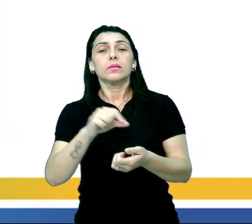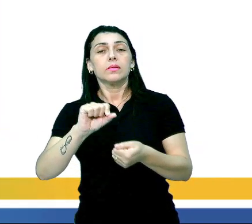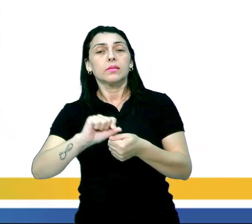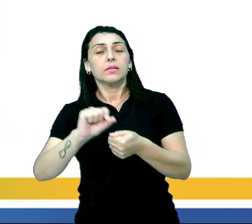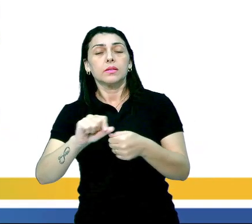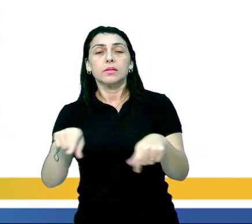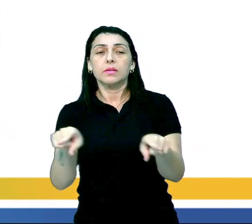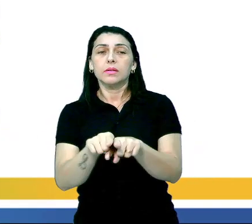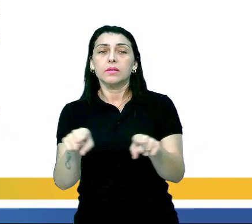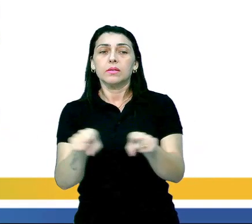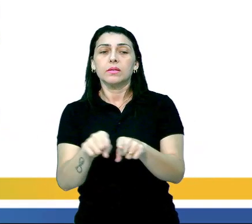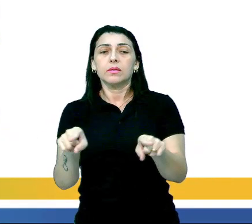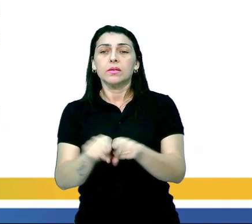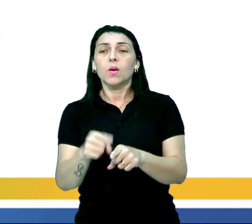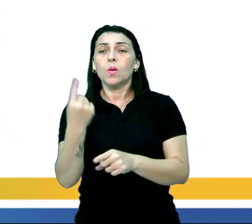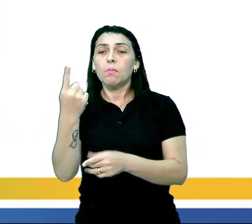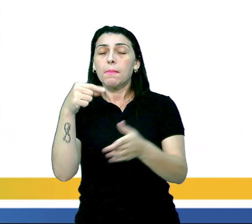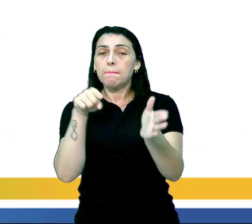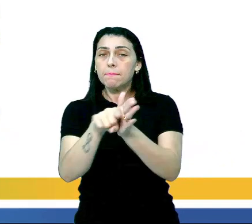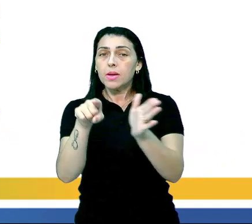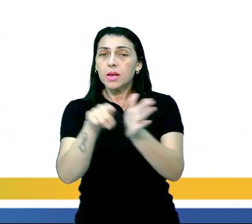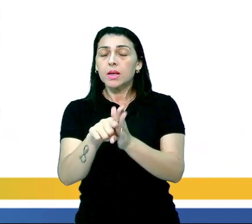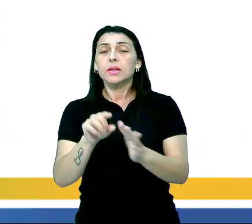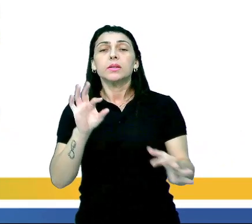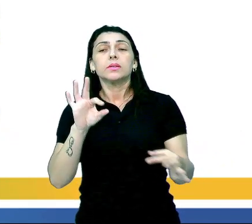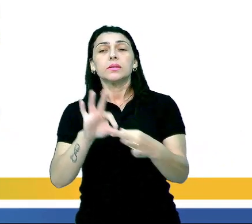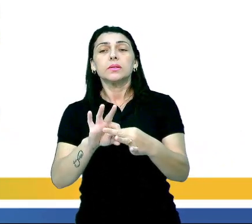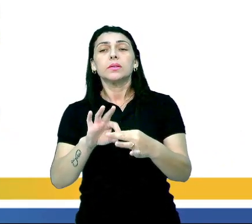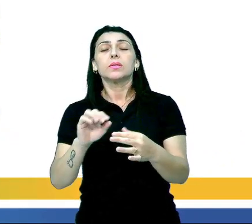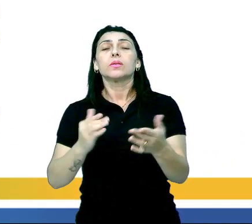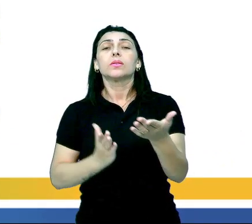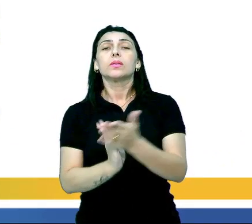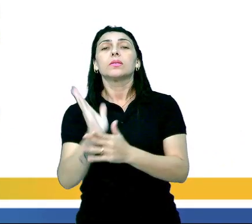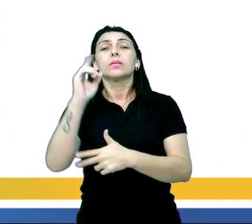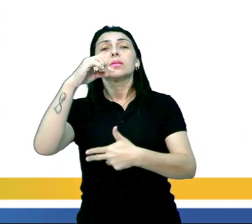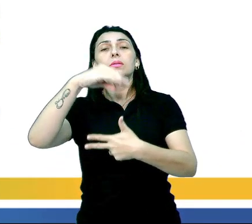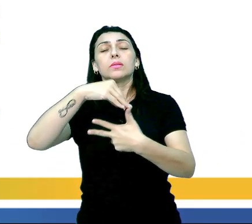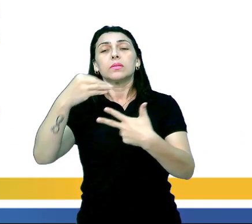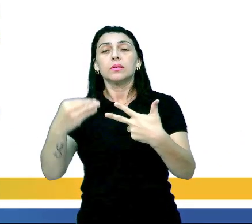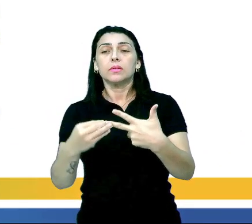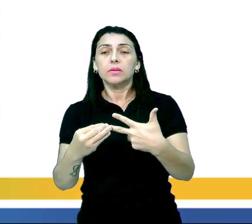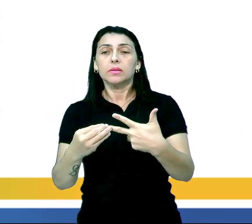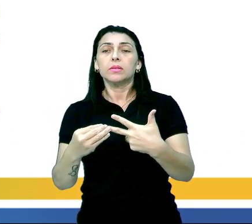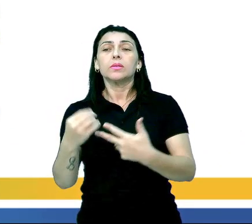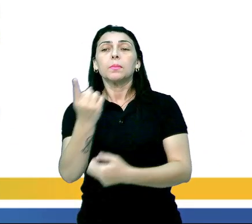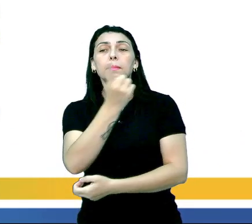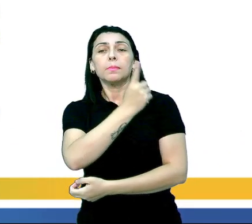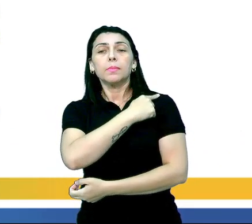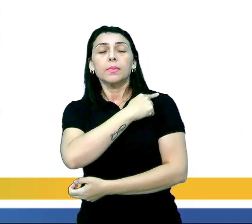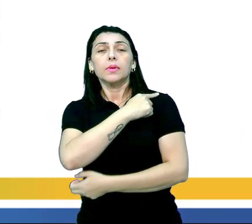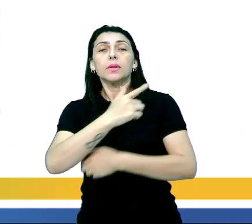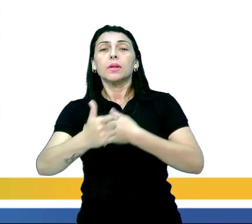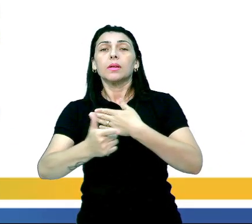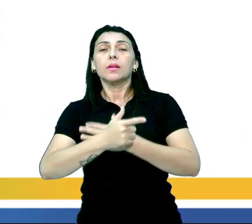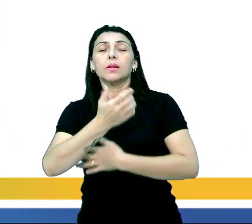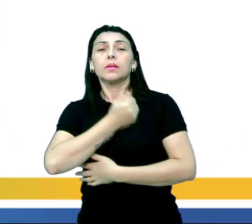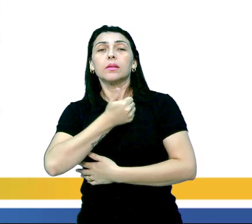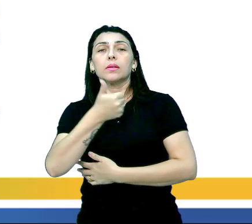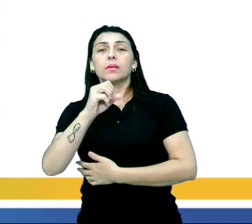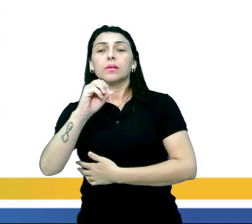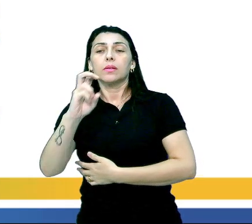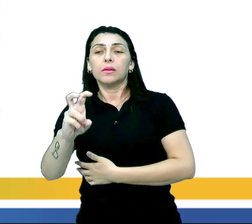tratar também de uma questão que está ligada aí ao nosso material, a prova Enem, que está aí na